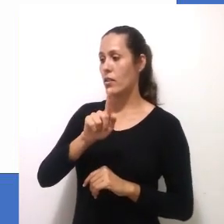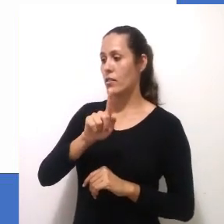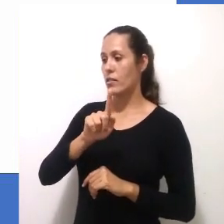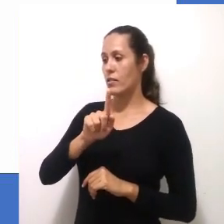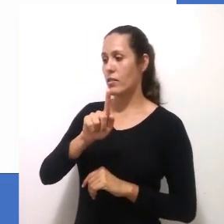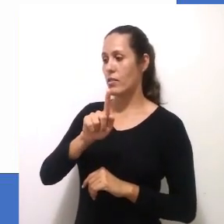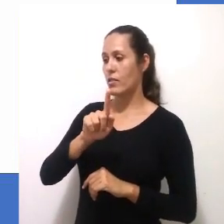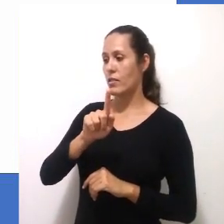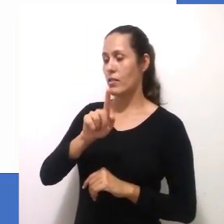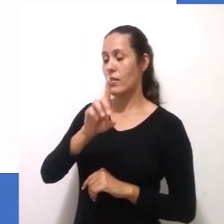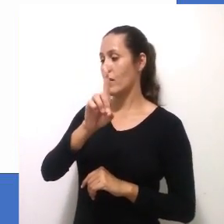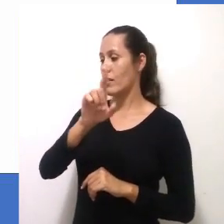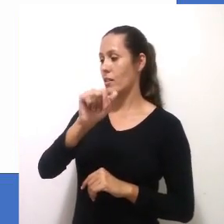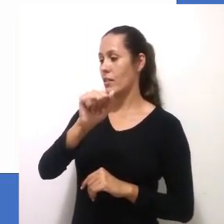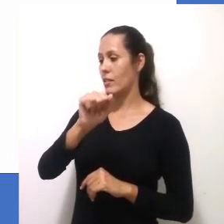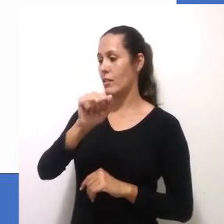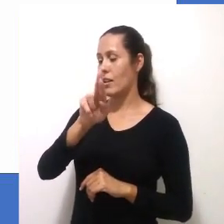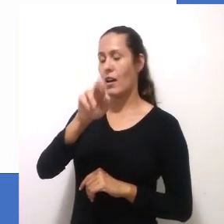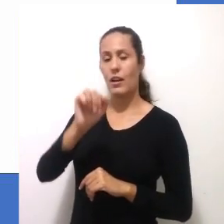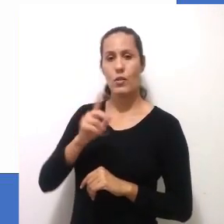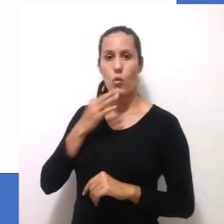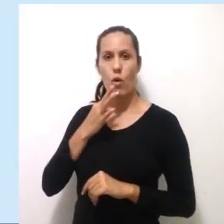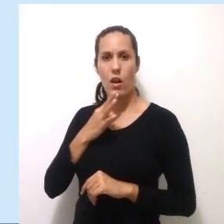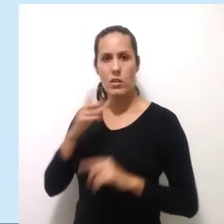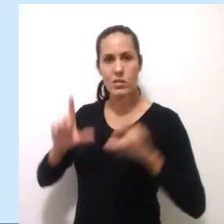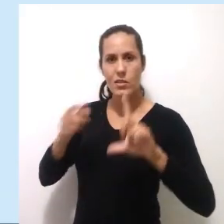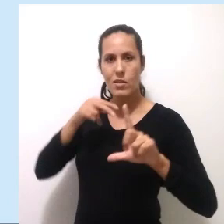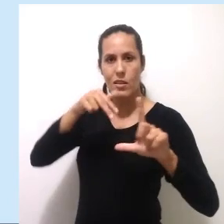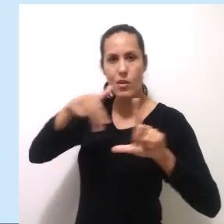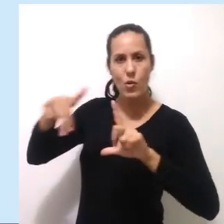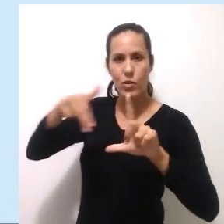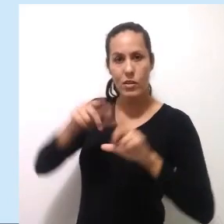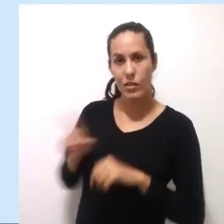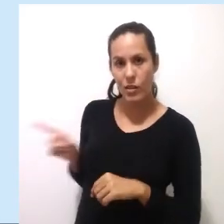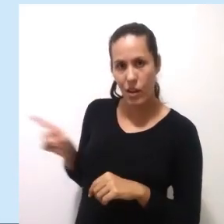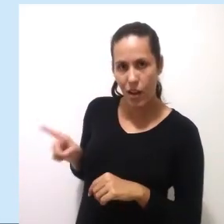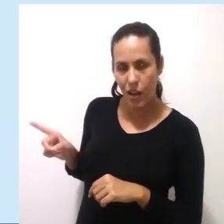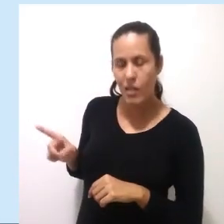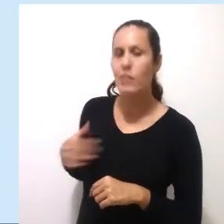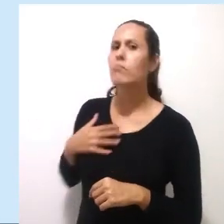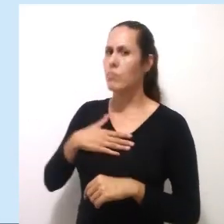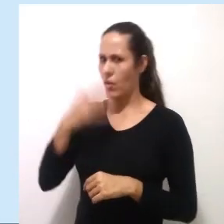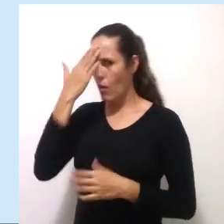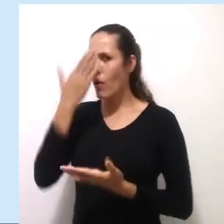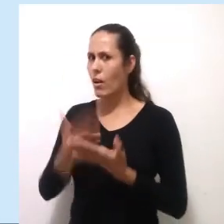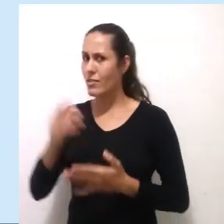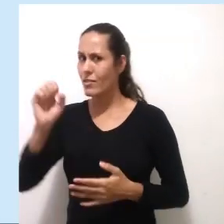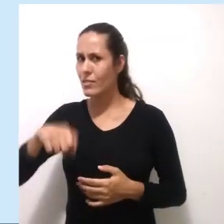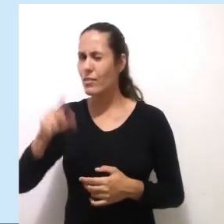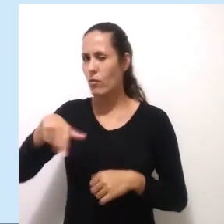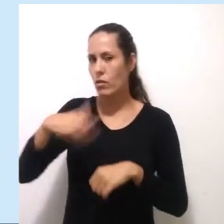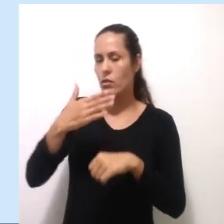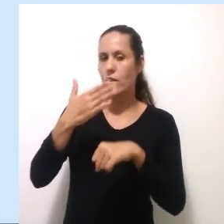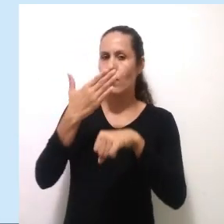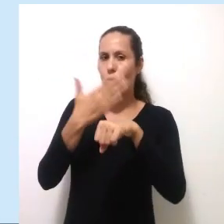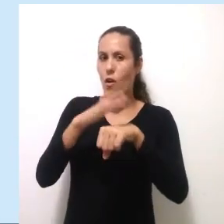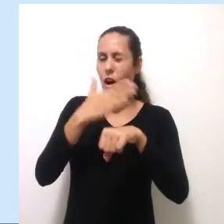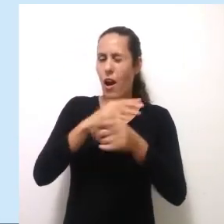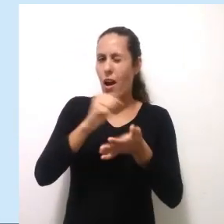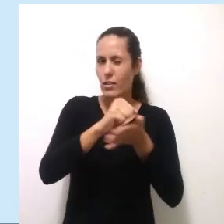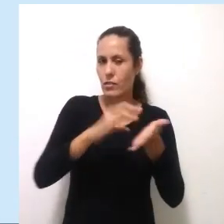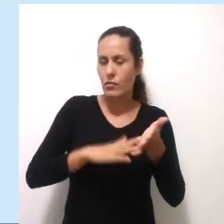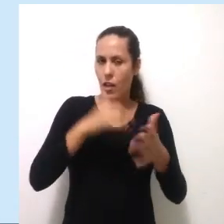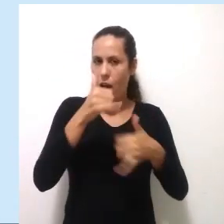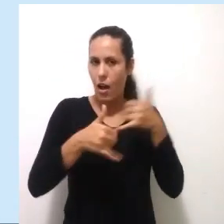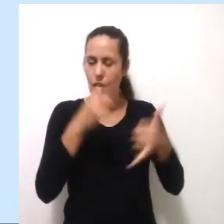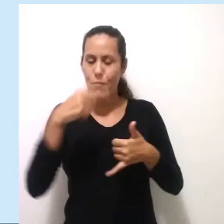Ball? Dragon Ball, eu acredito que sim. Eu vou deixar essa atividade para vocês como homework, como